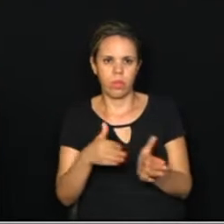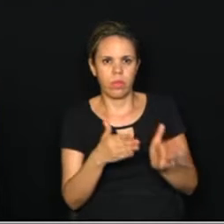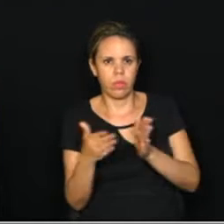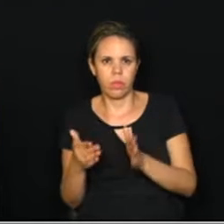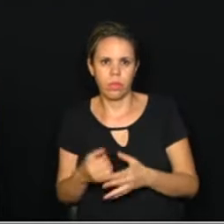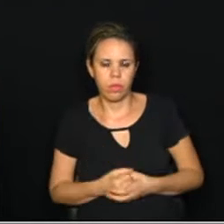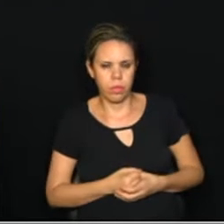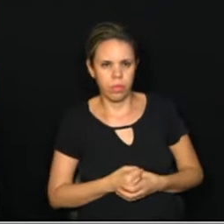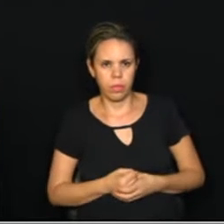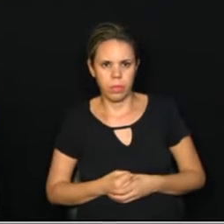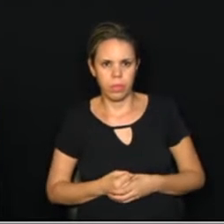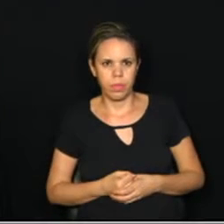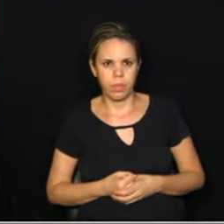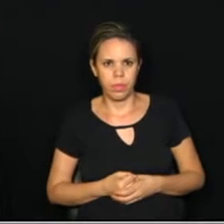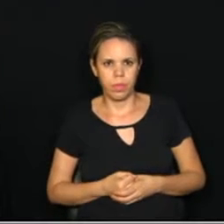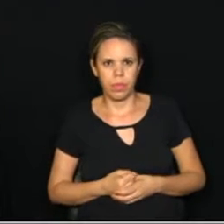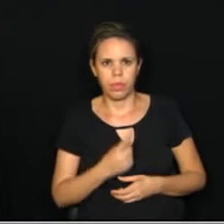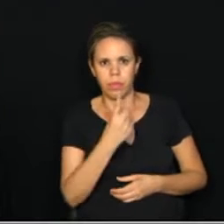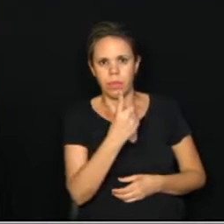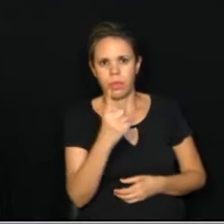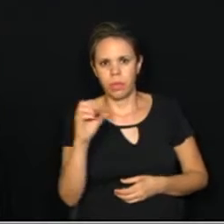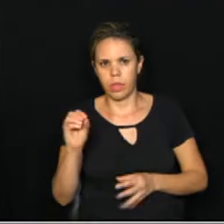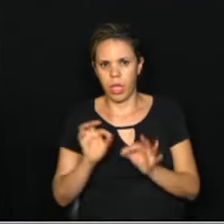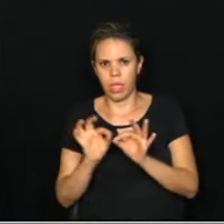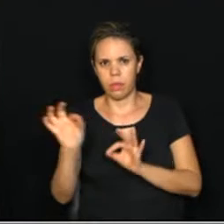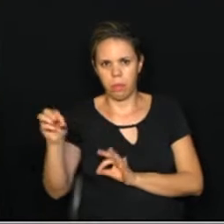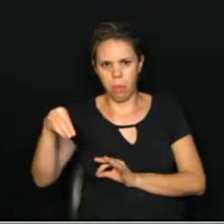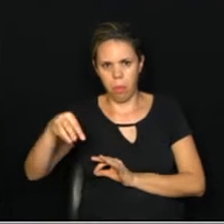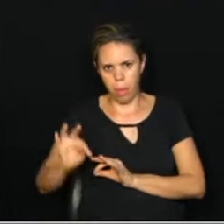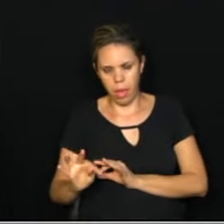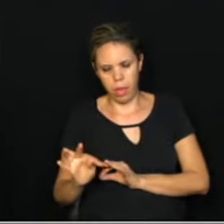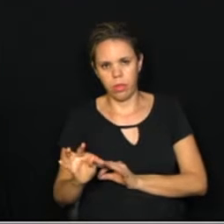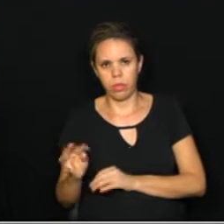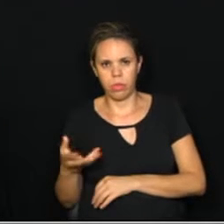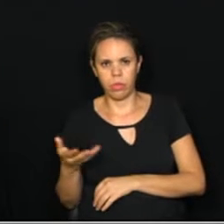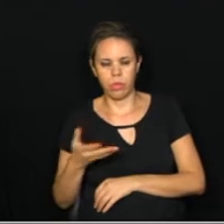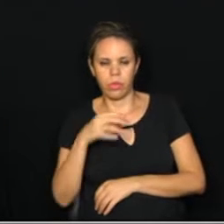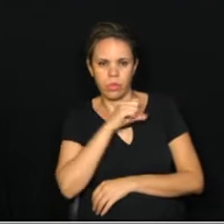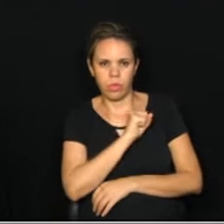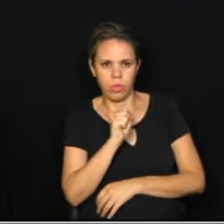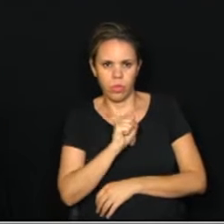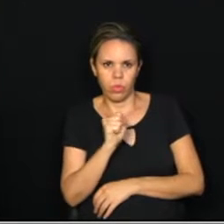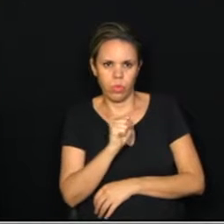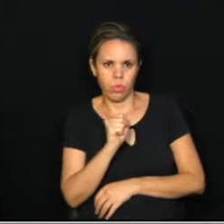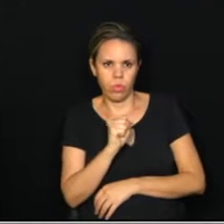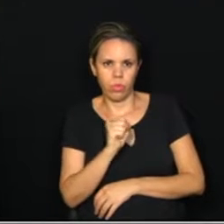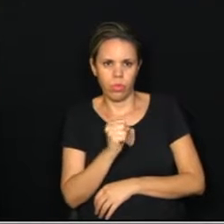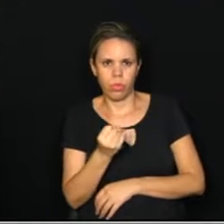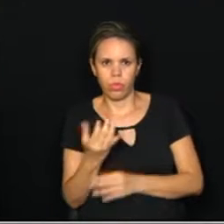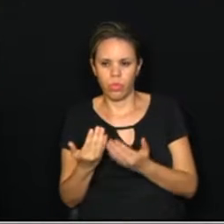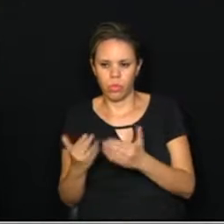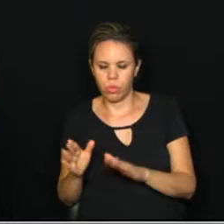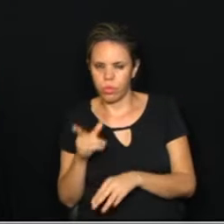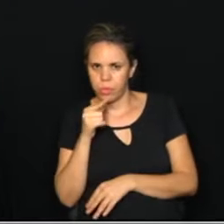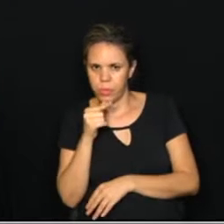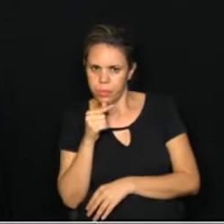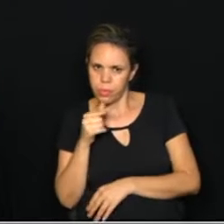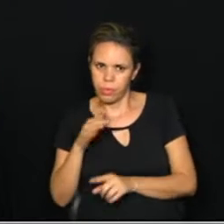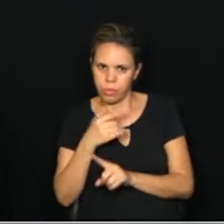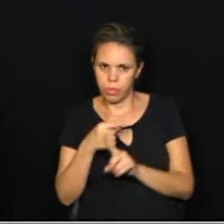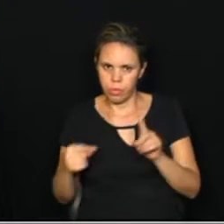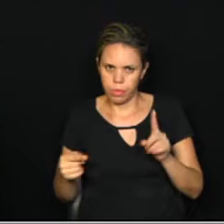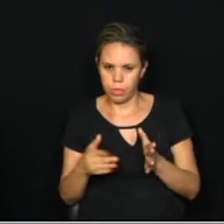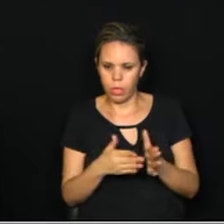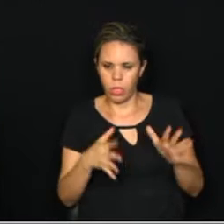aí 10 metros cúbicos por segundo de vazão, que é a vazão média estabelecida para o período